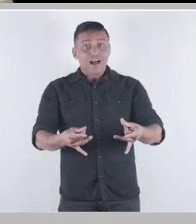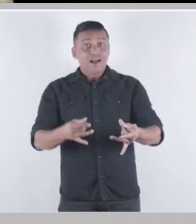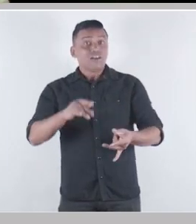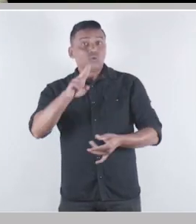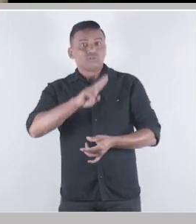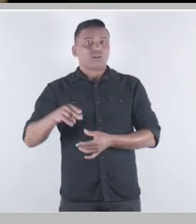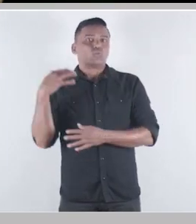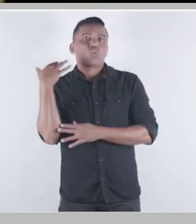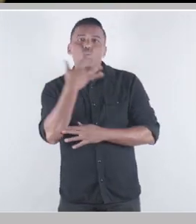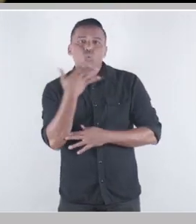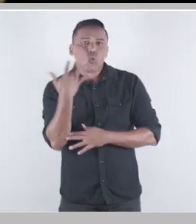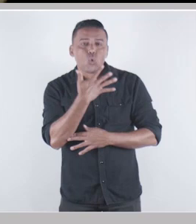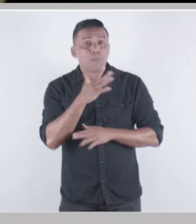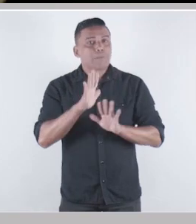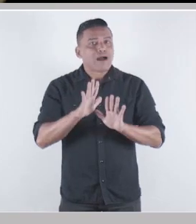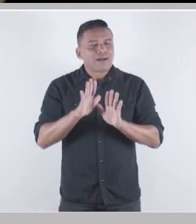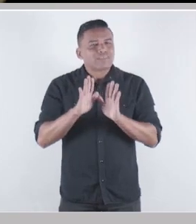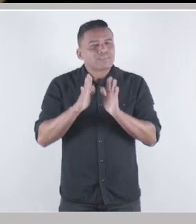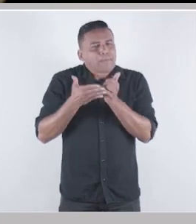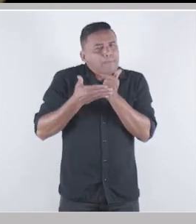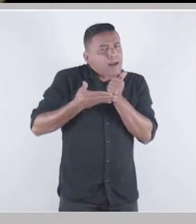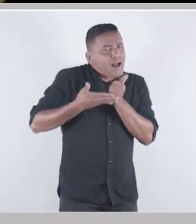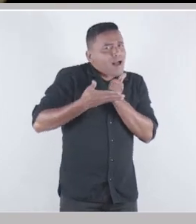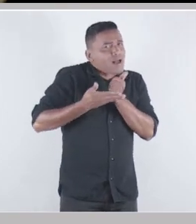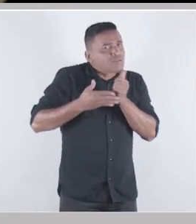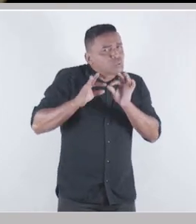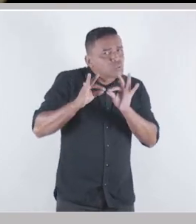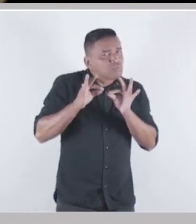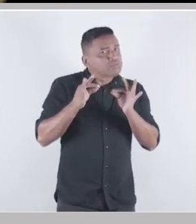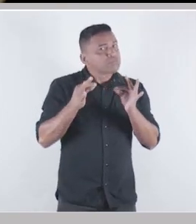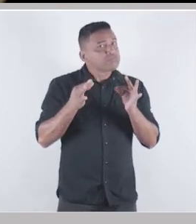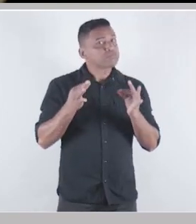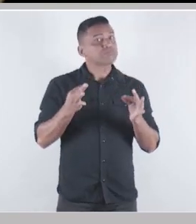mas de uma forma bem básica, assim,